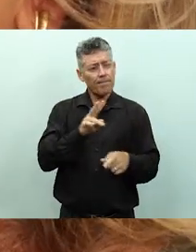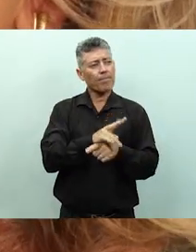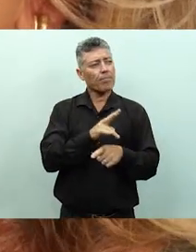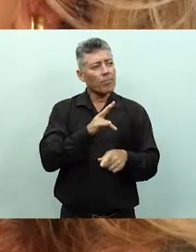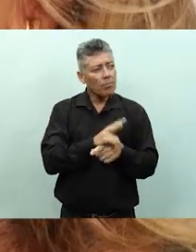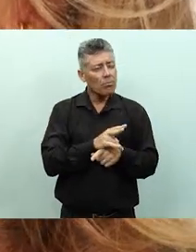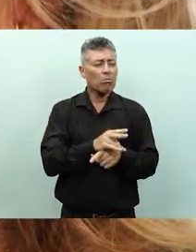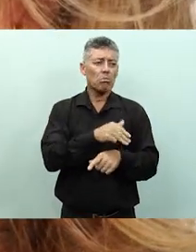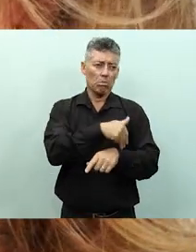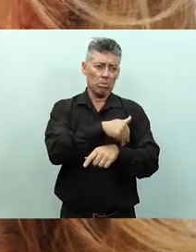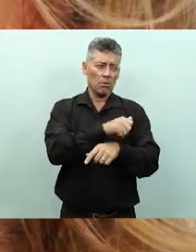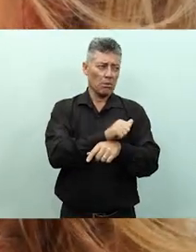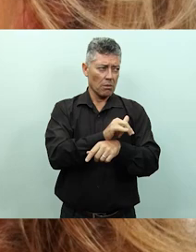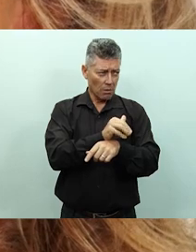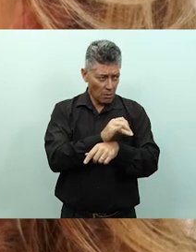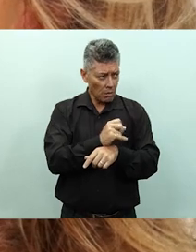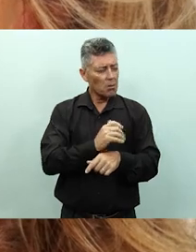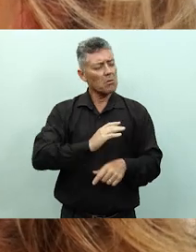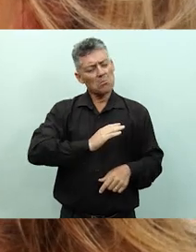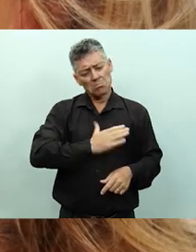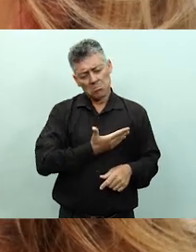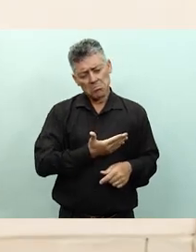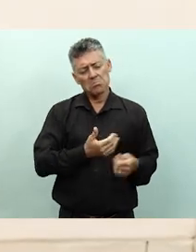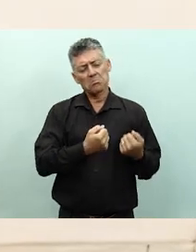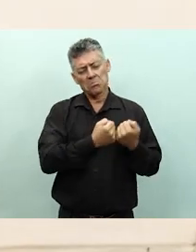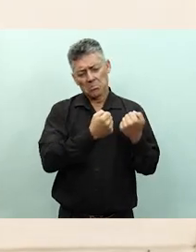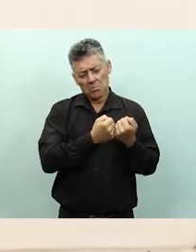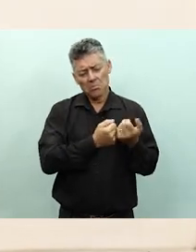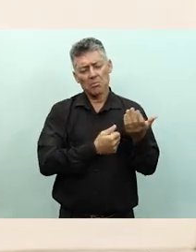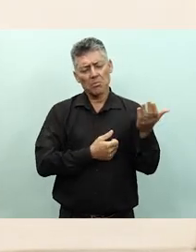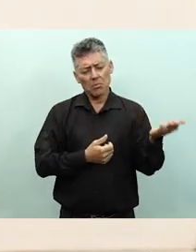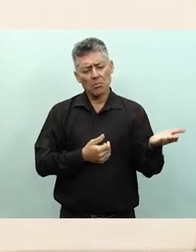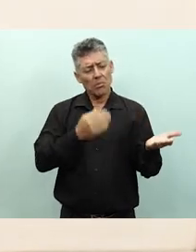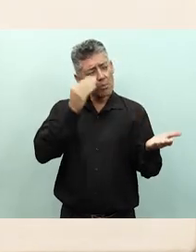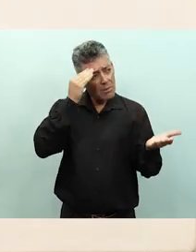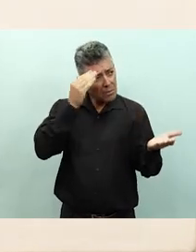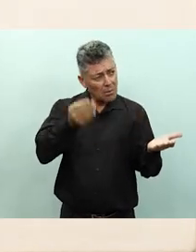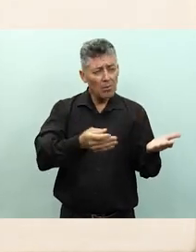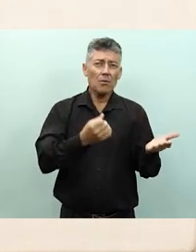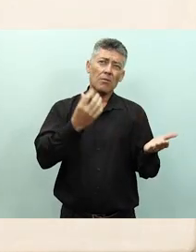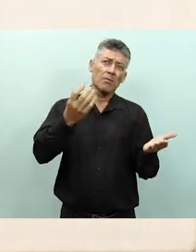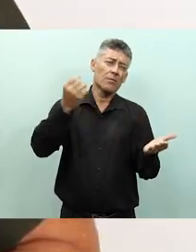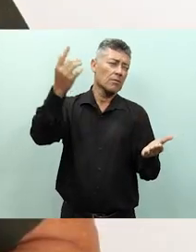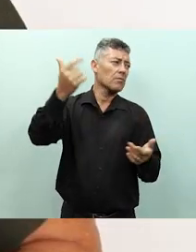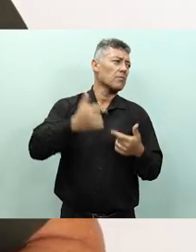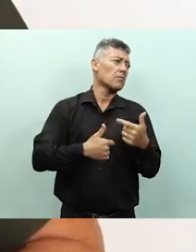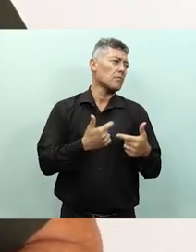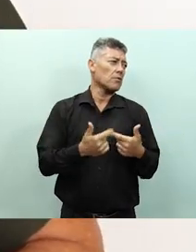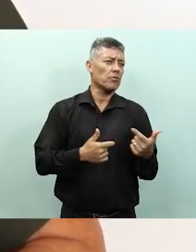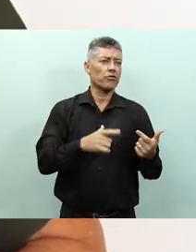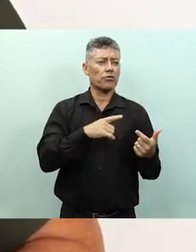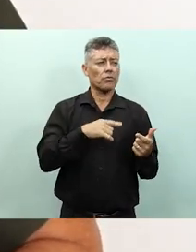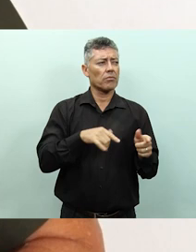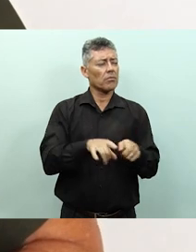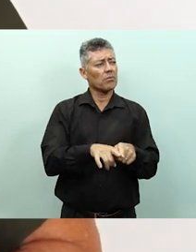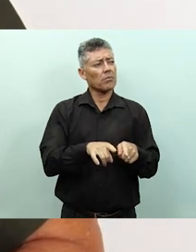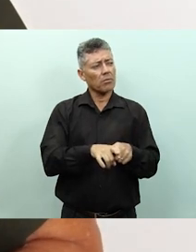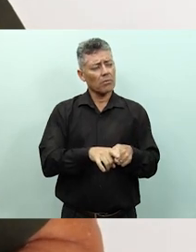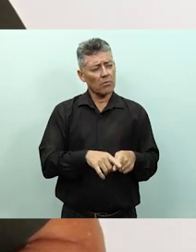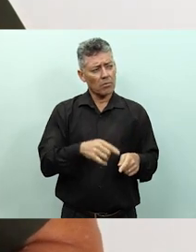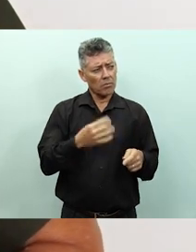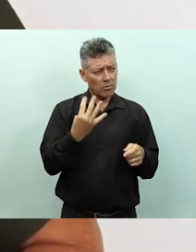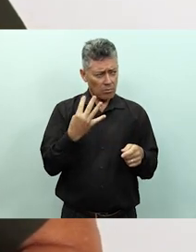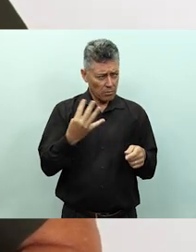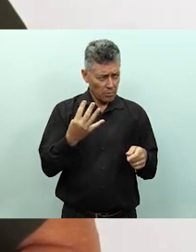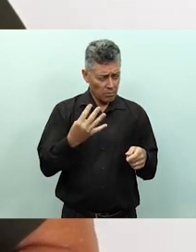Thelma Cerveiro, ressaltou a coragem da guerreira, principalmente nas viagens a trabalho. Às vezes, até avião de quatro